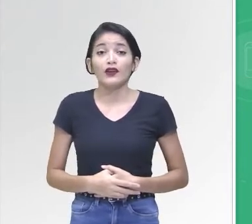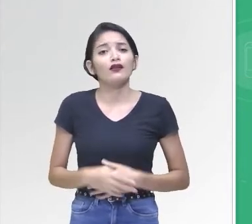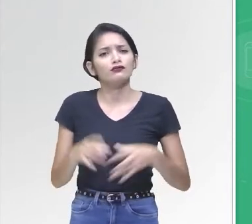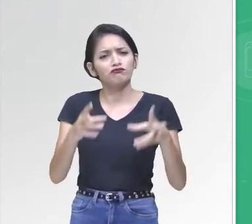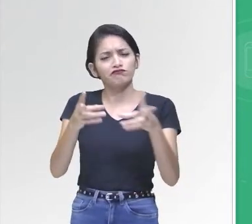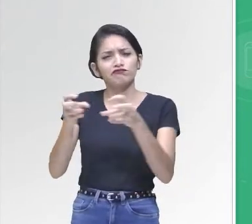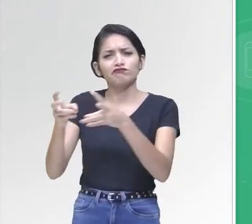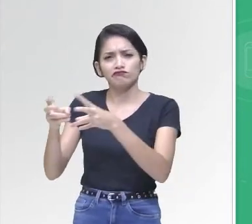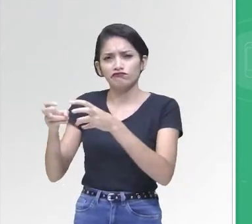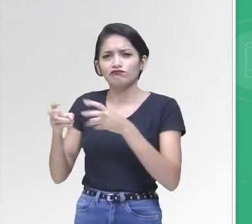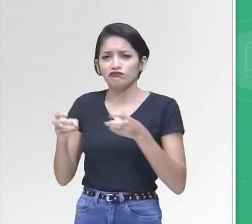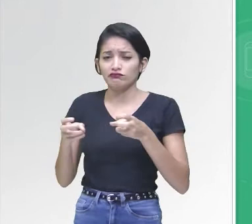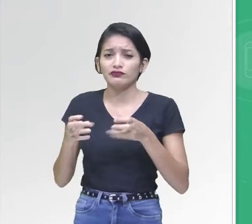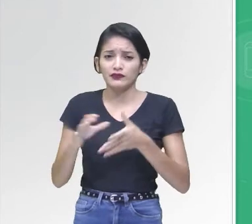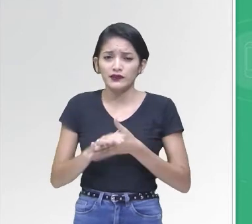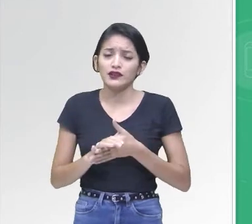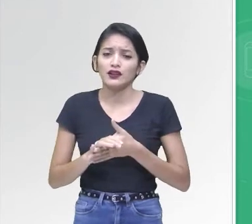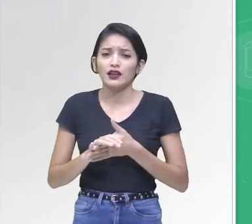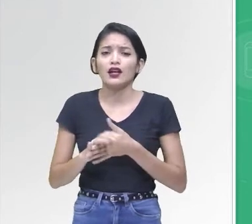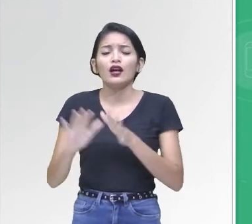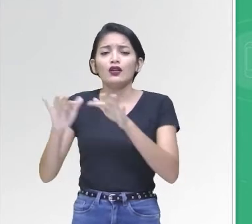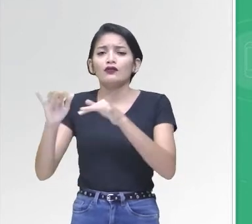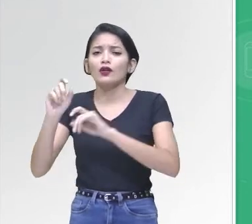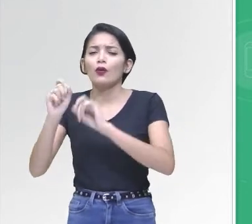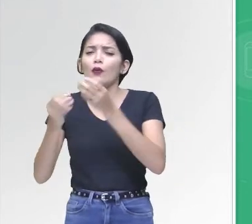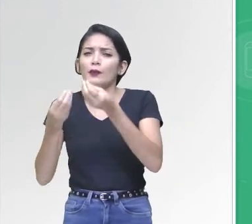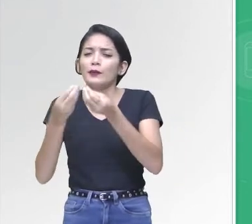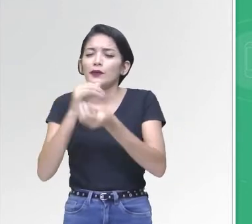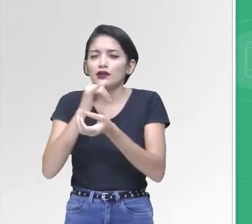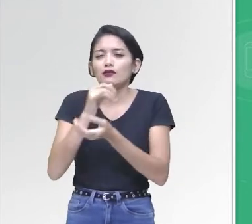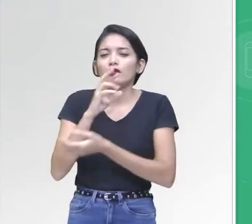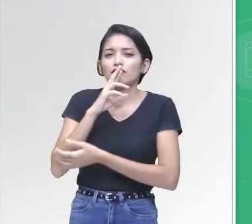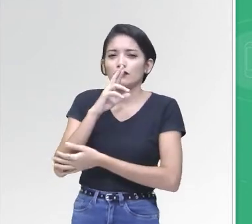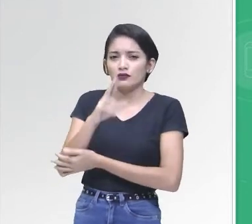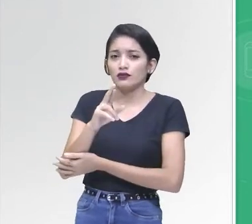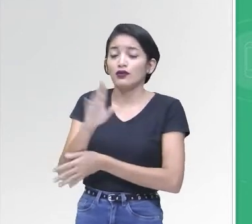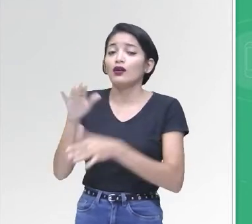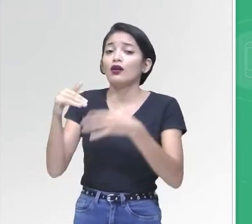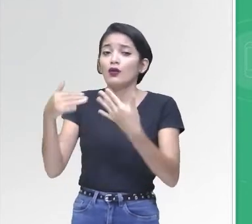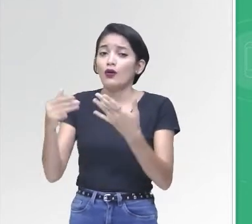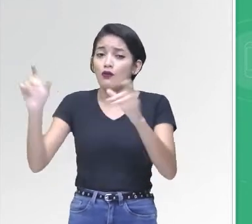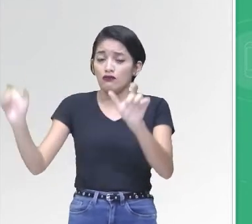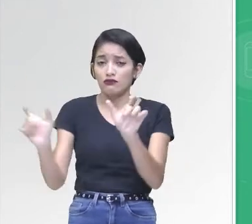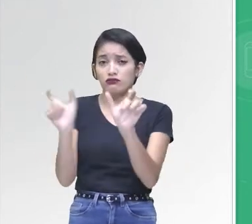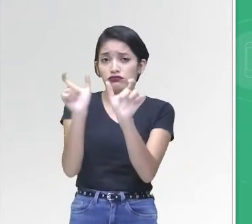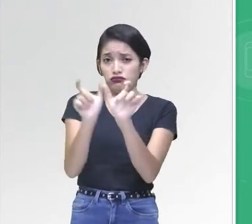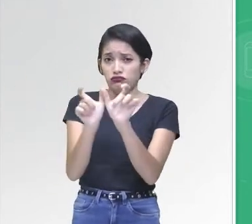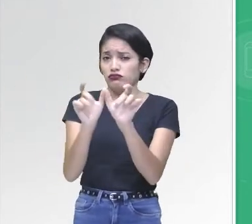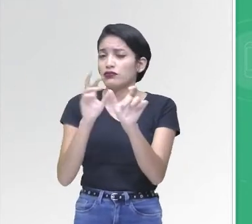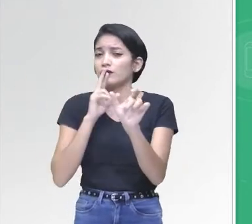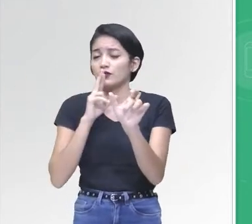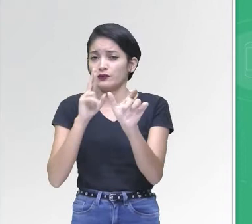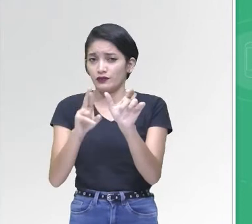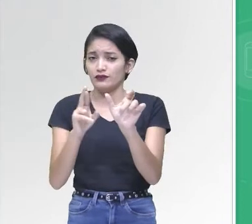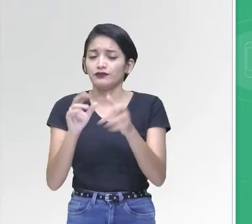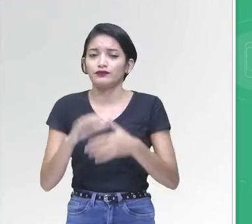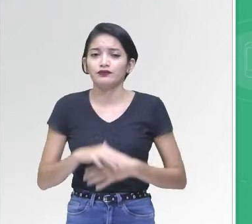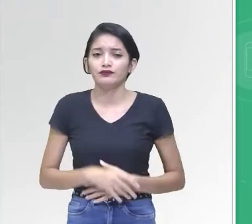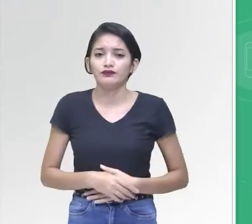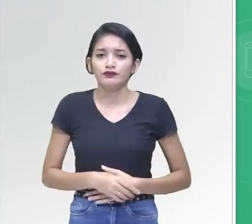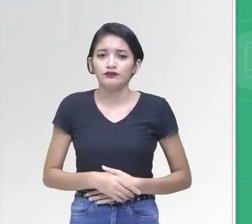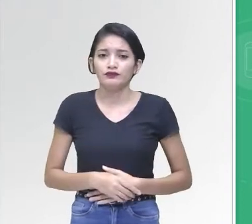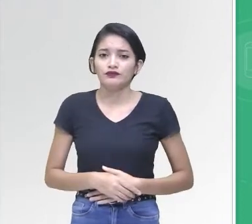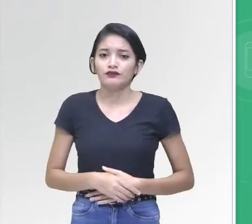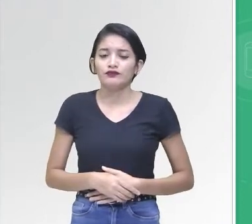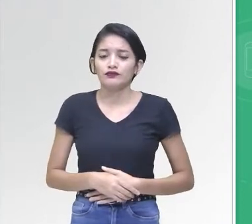observar, ele fecha como responder, olha. O responder, qual é a desinência do verbo responder? O,